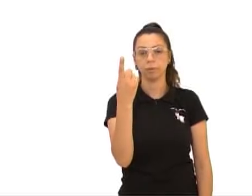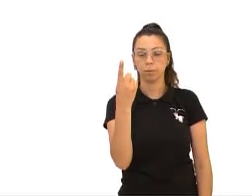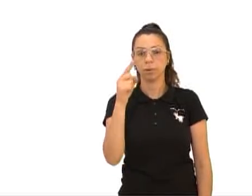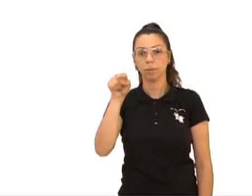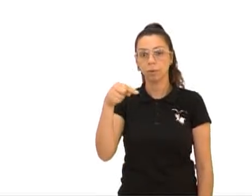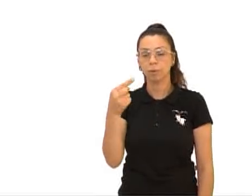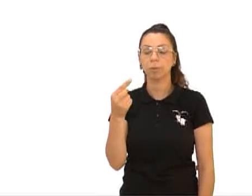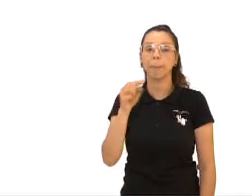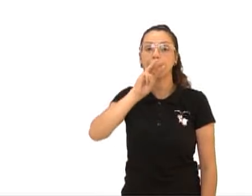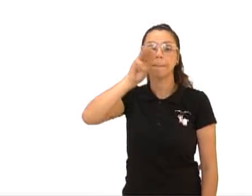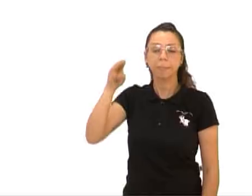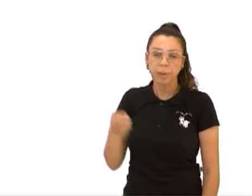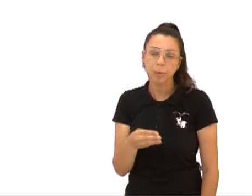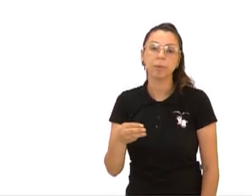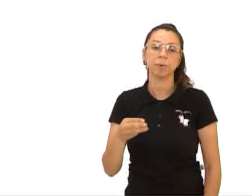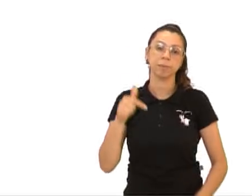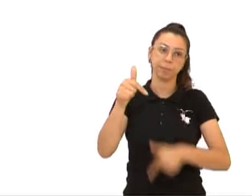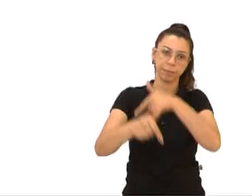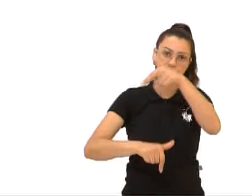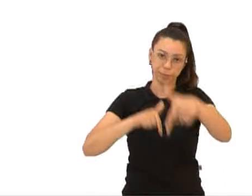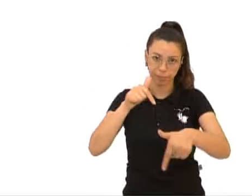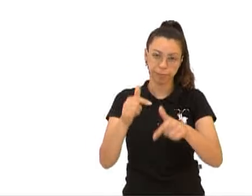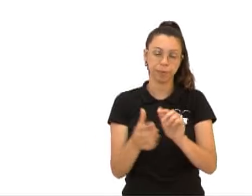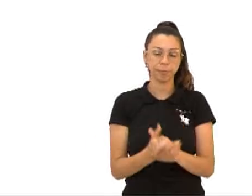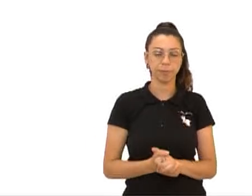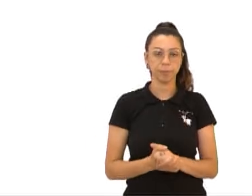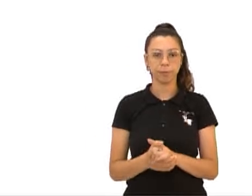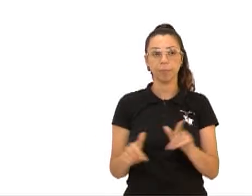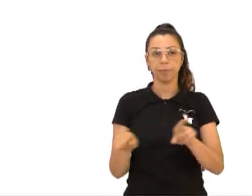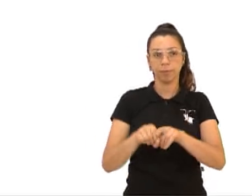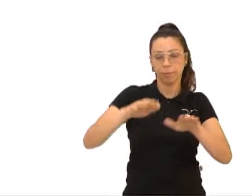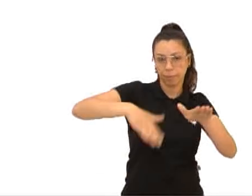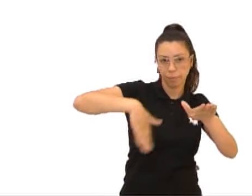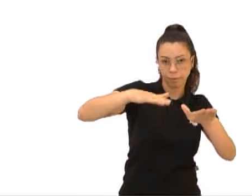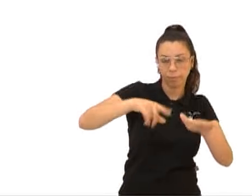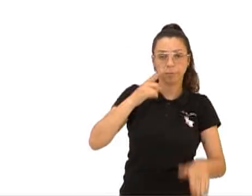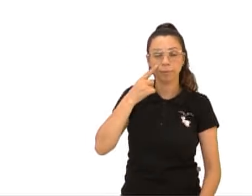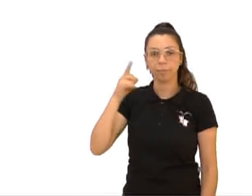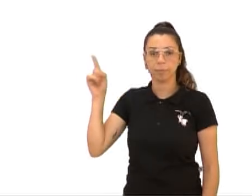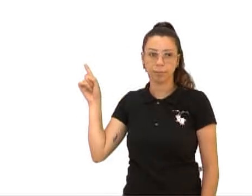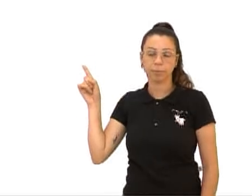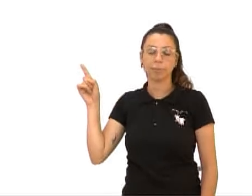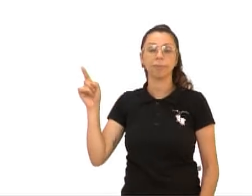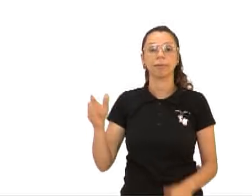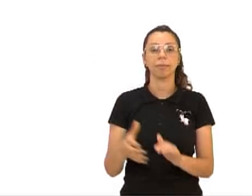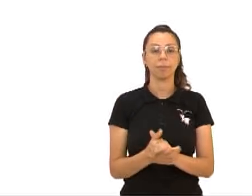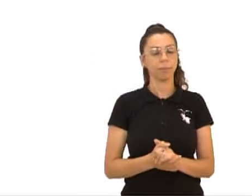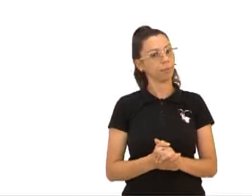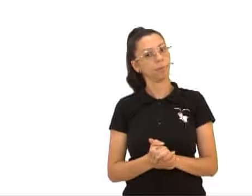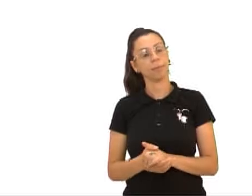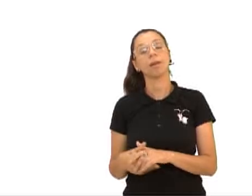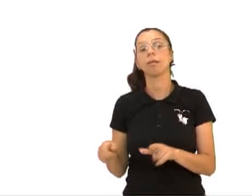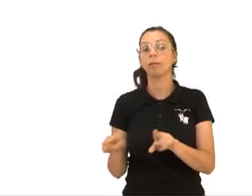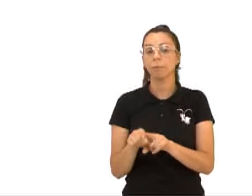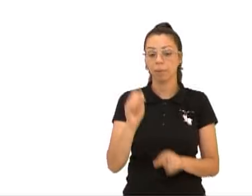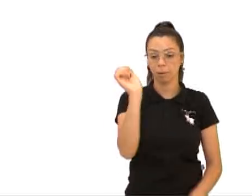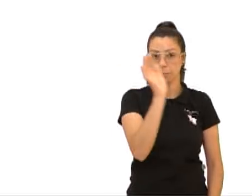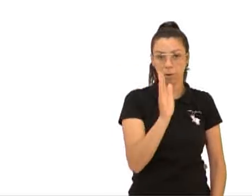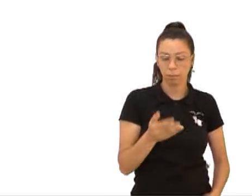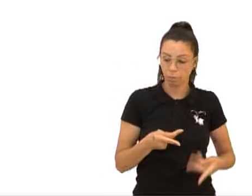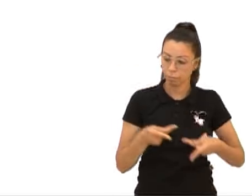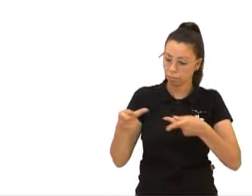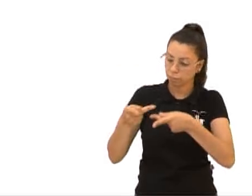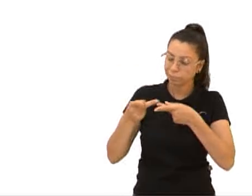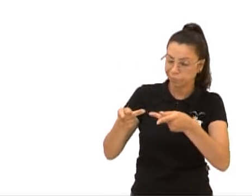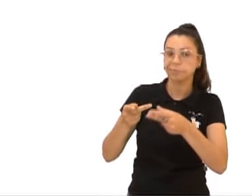só para vocês terem uma ideia do turismo na área litorânea, né? A Baía de Luanda, capital de Angola, um destino muito procurado também pelos brasileiros. Uma